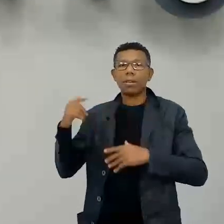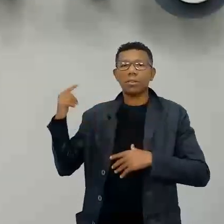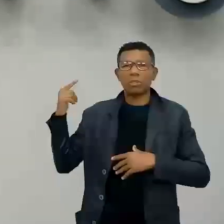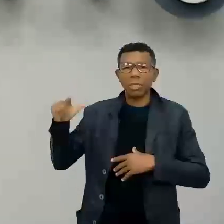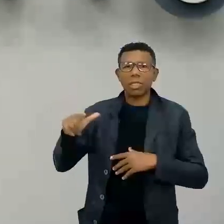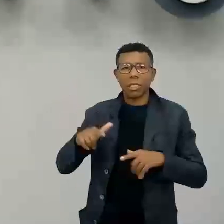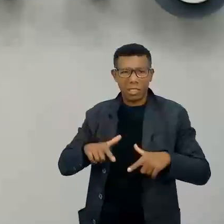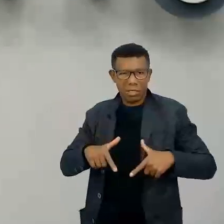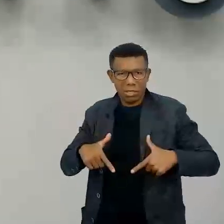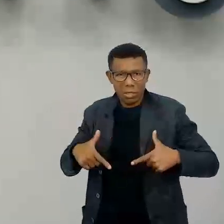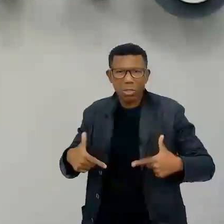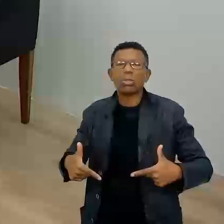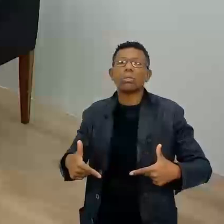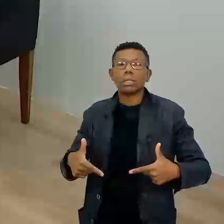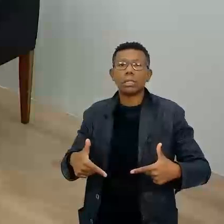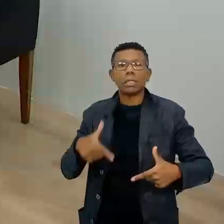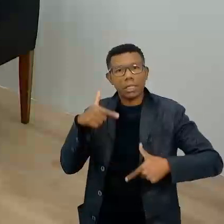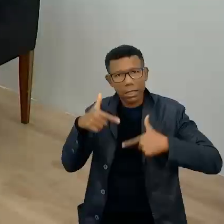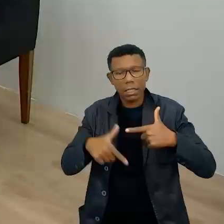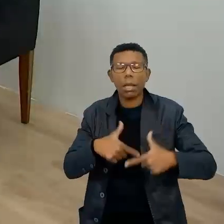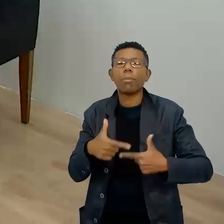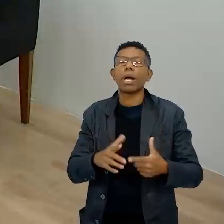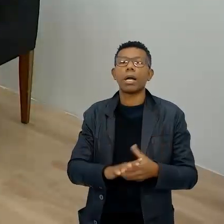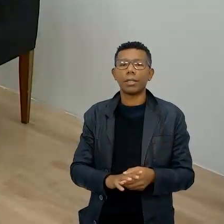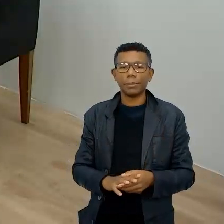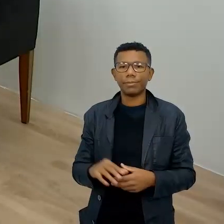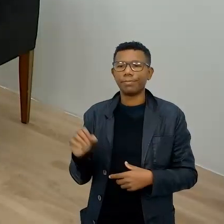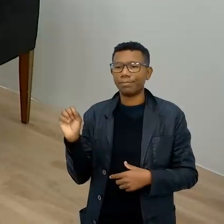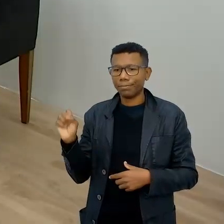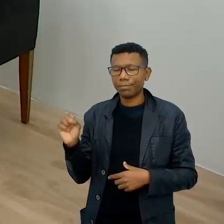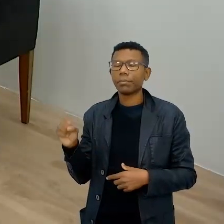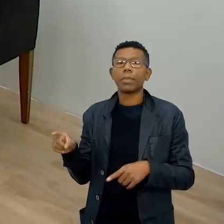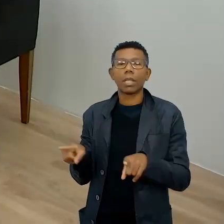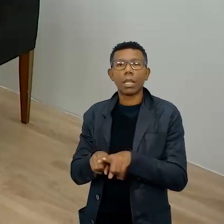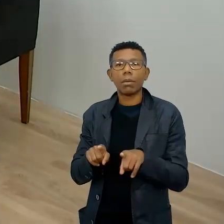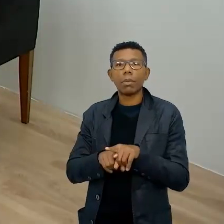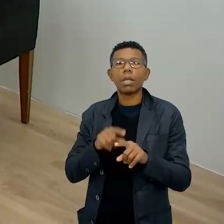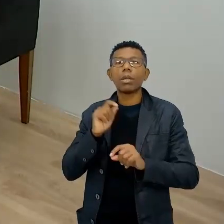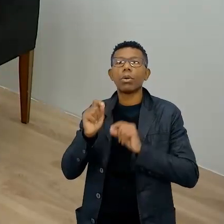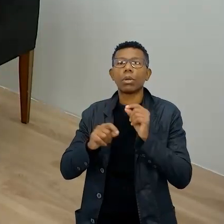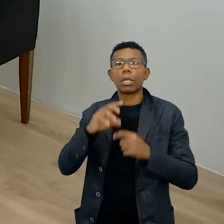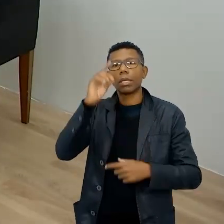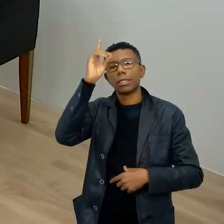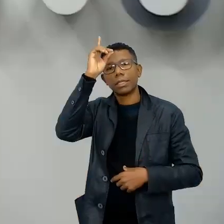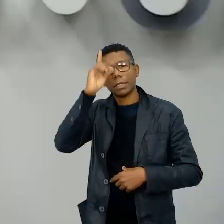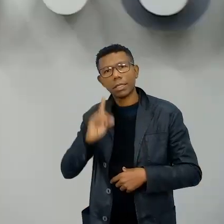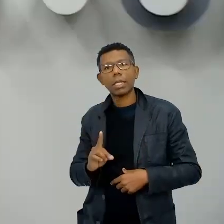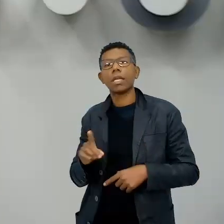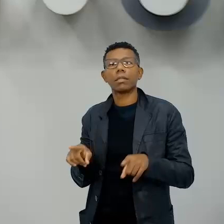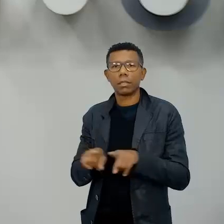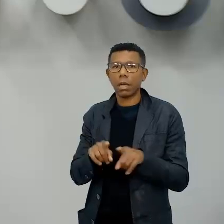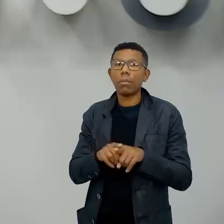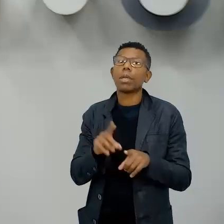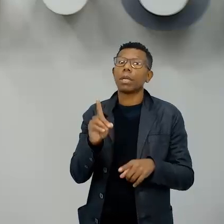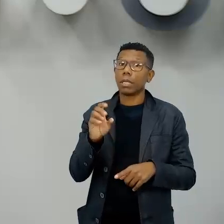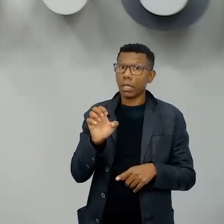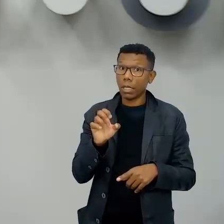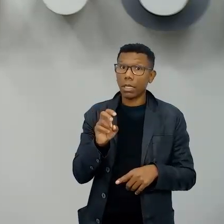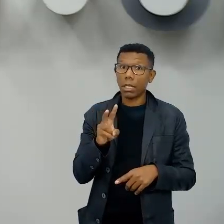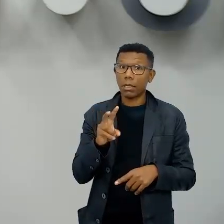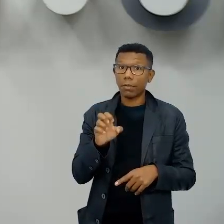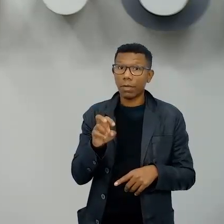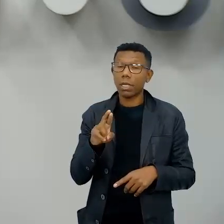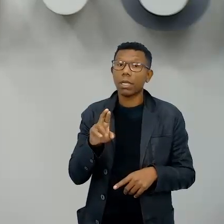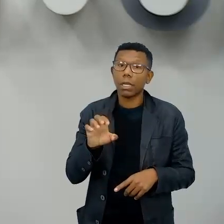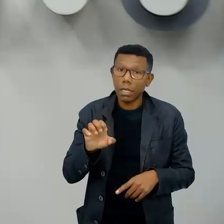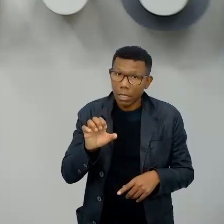e lutas. Correto. E essa apropriação dos seus direitos, claro que, né, alinhado com seus deveres, mas nesse momento só